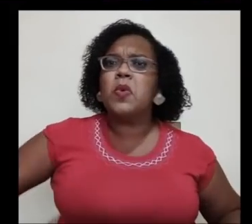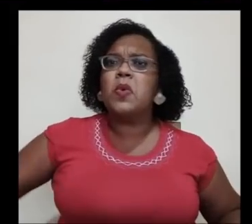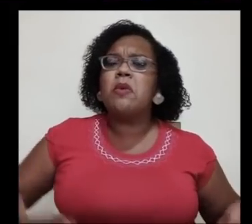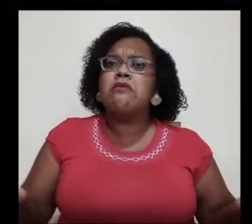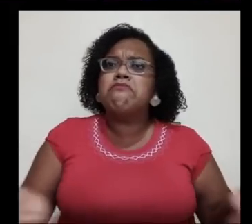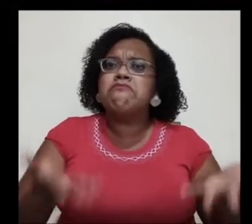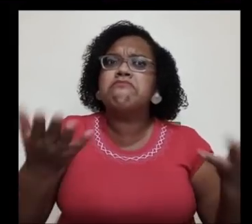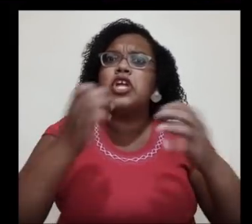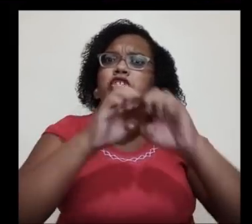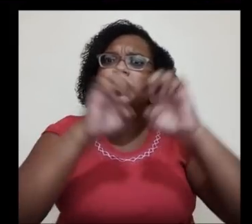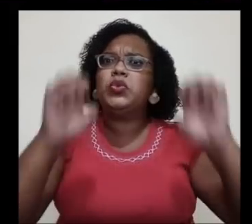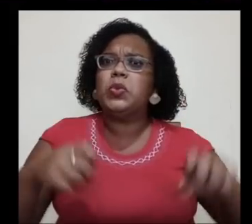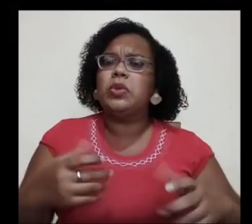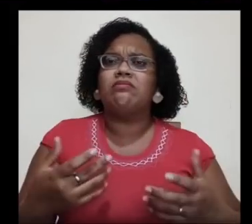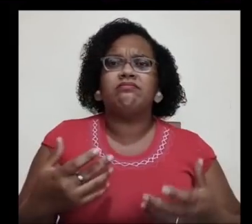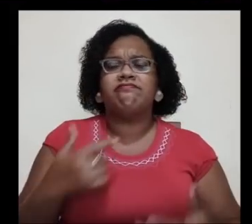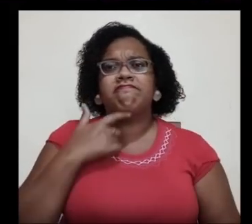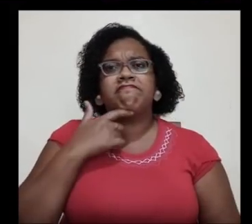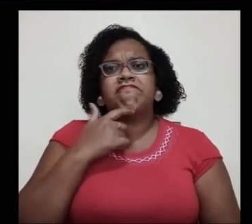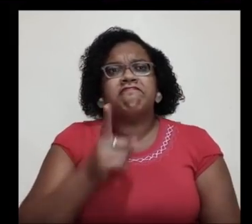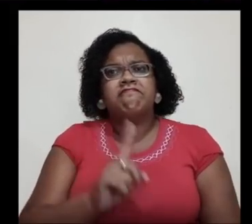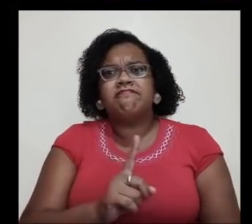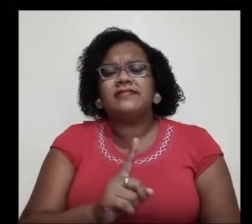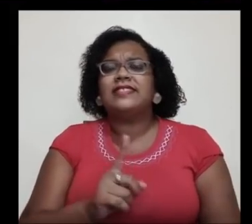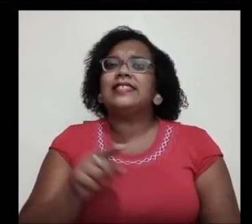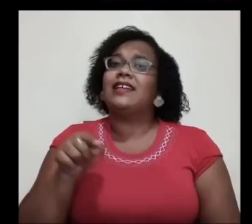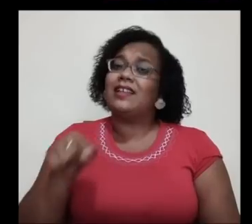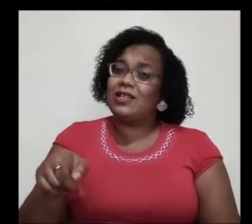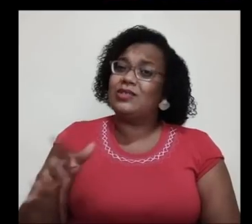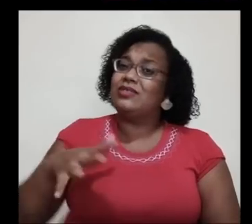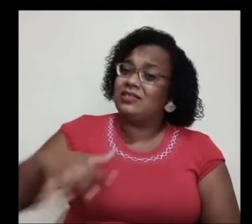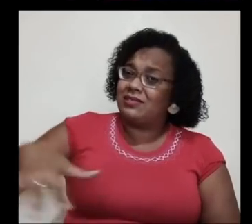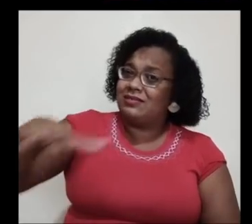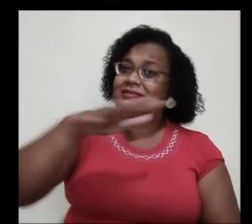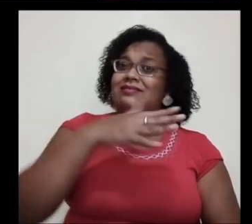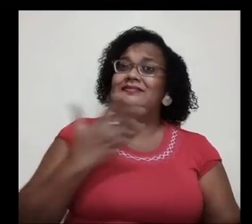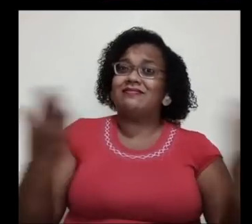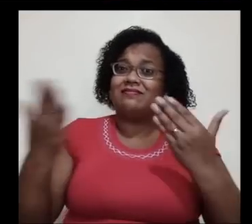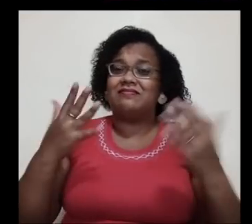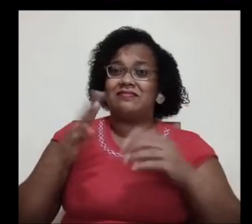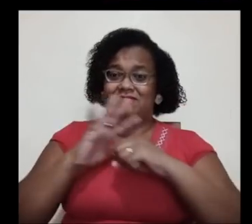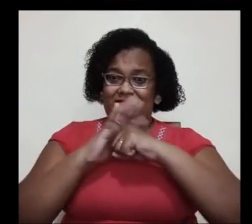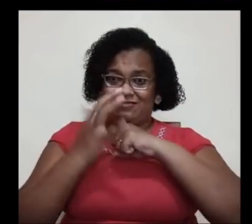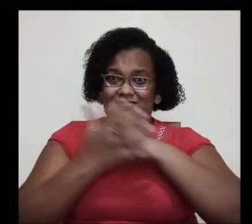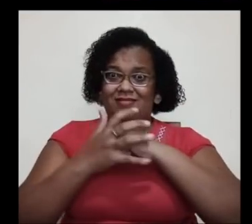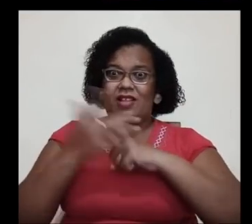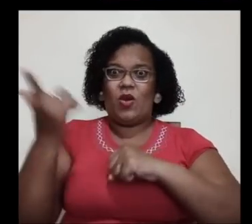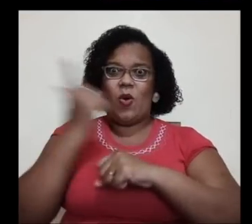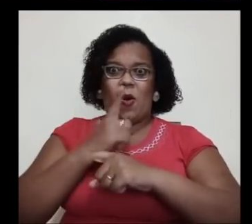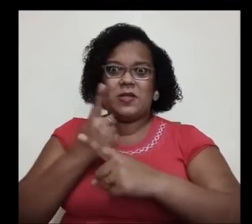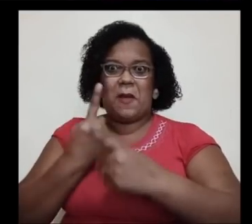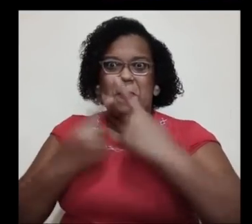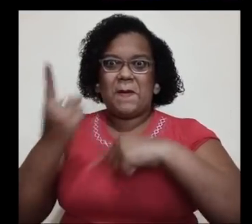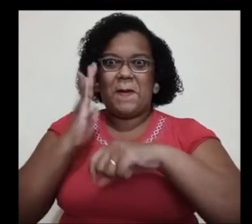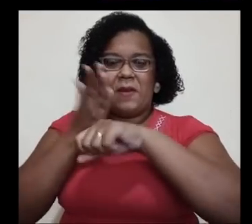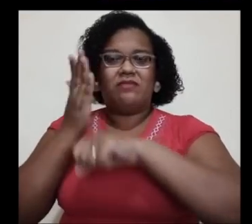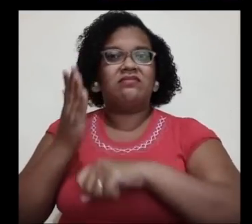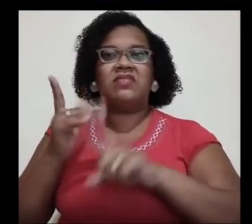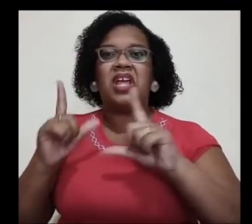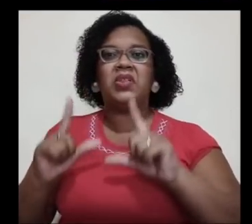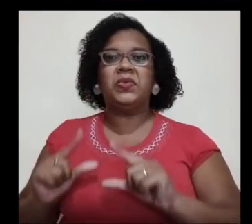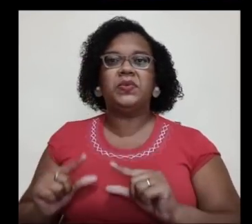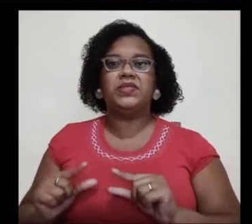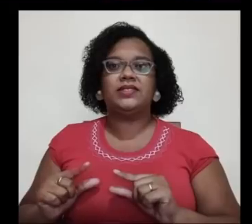infraestrutura, tudo isso faz com que as chances de superação da própria crise econômica sejam muito reduzidas. Portanto, a